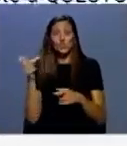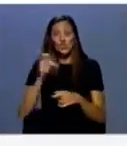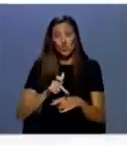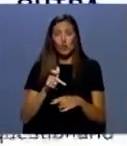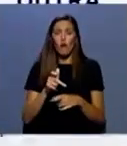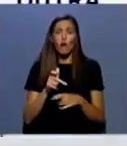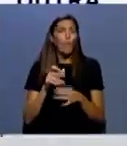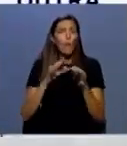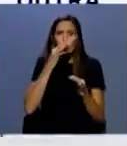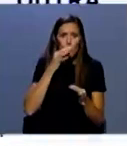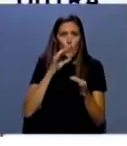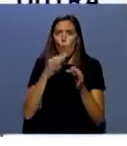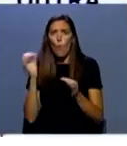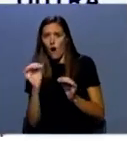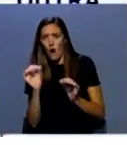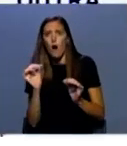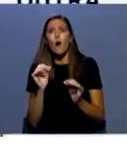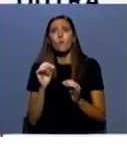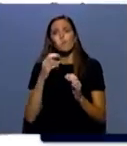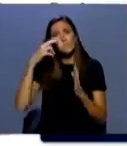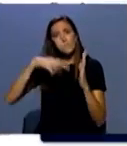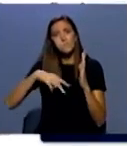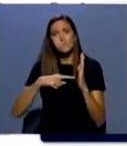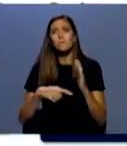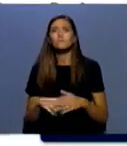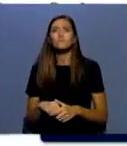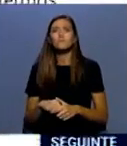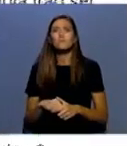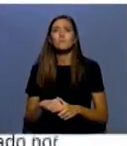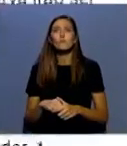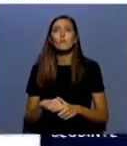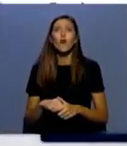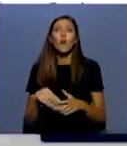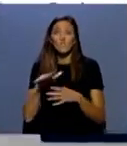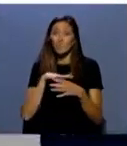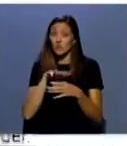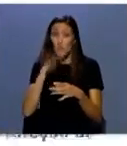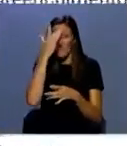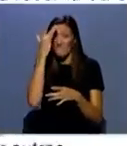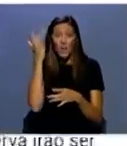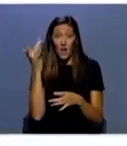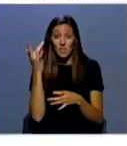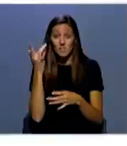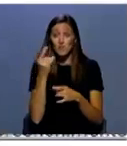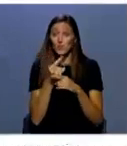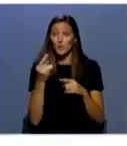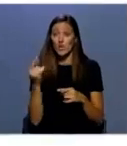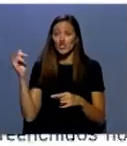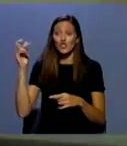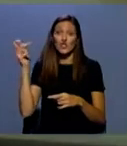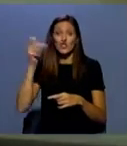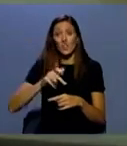com ou sem teste feito à região. Vai ter a sua situação muito mais facilitada, chegando à